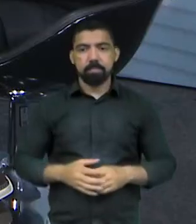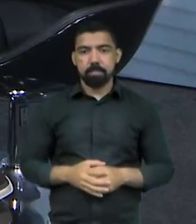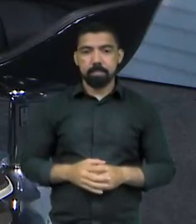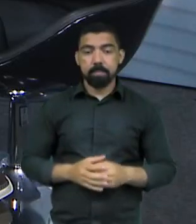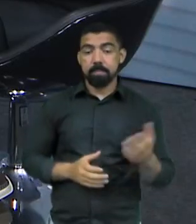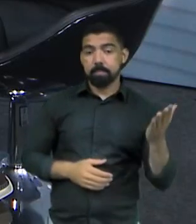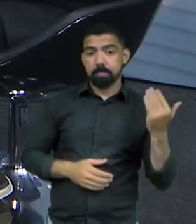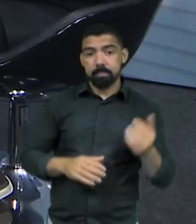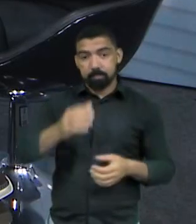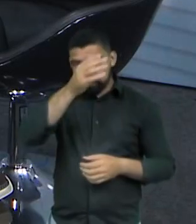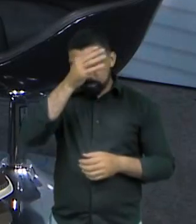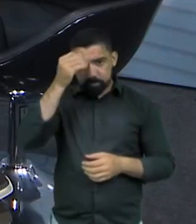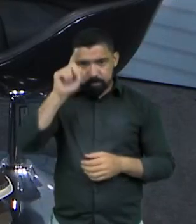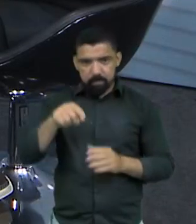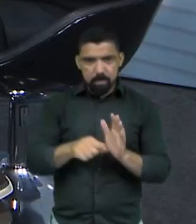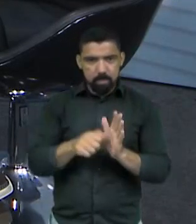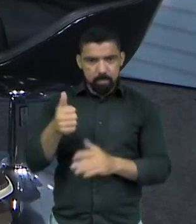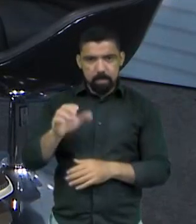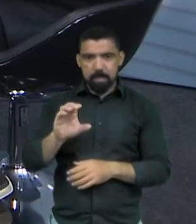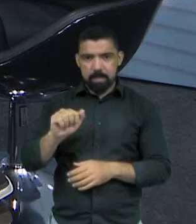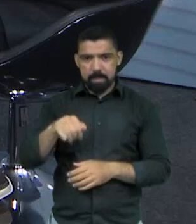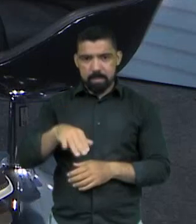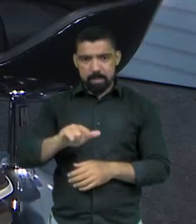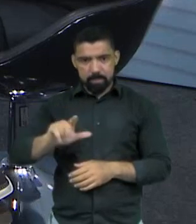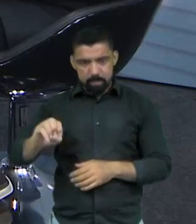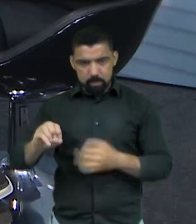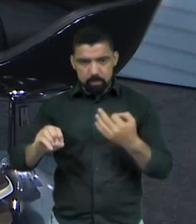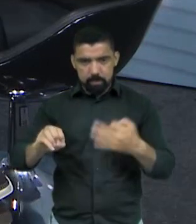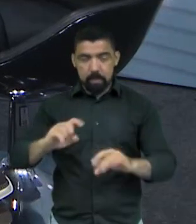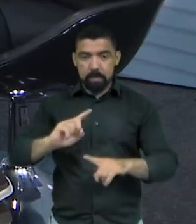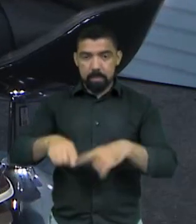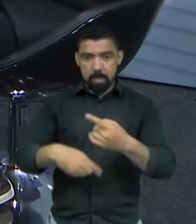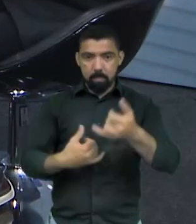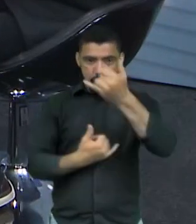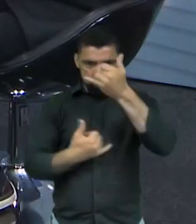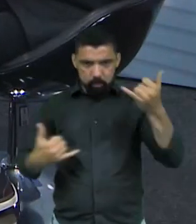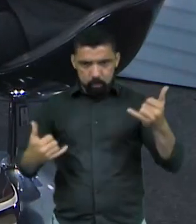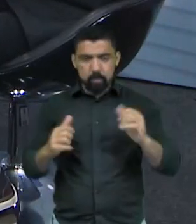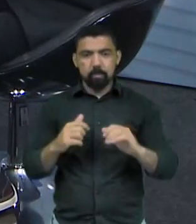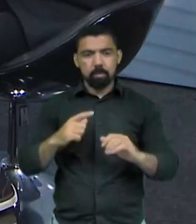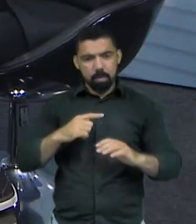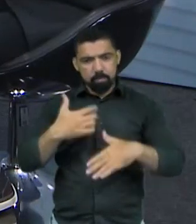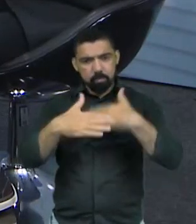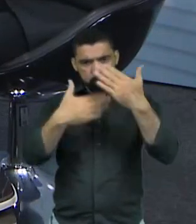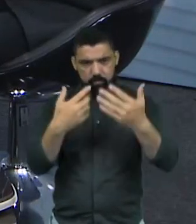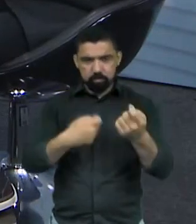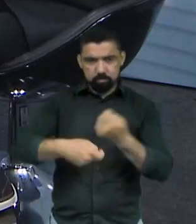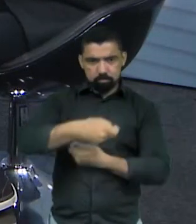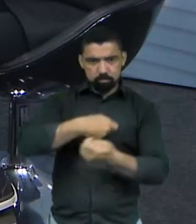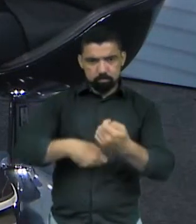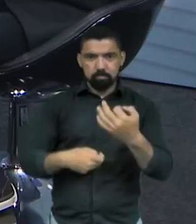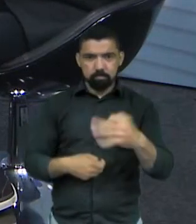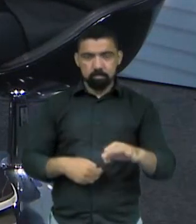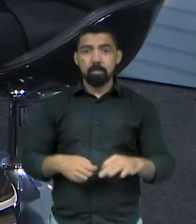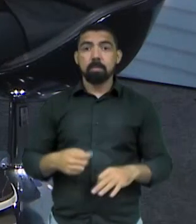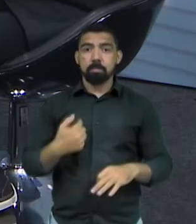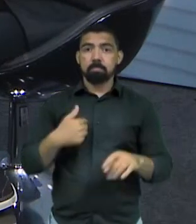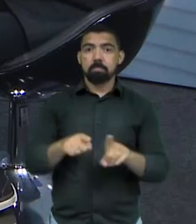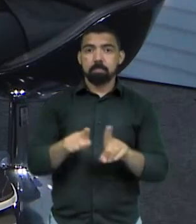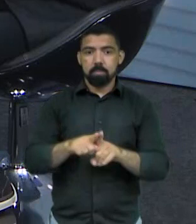né? No primeiro Camilo, né? Primeiro Camilo, e continuamos até depois no desenvolvimento econômico. E até a Isolda. E aí eu fiquei também como secretário